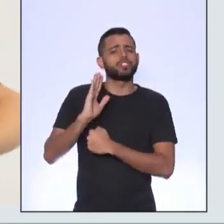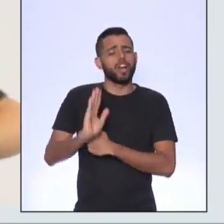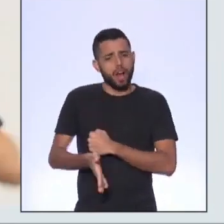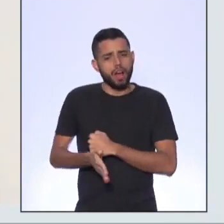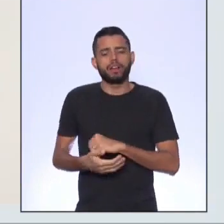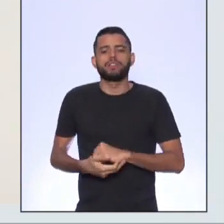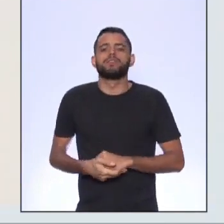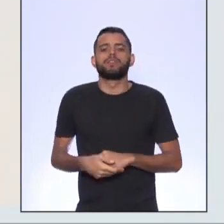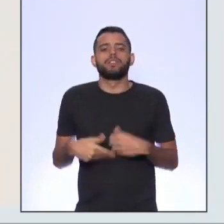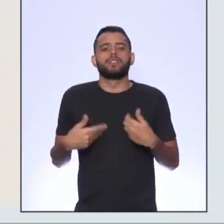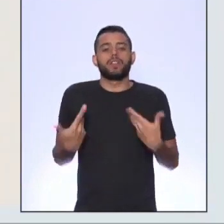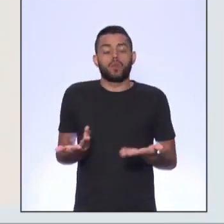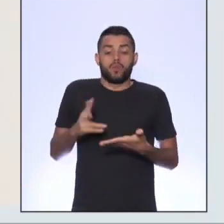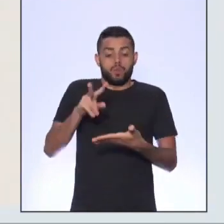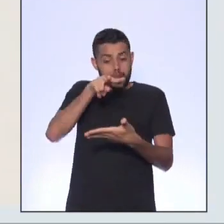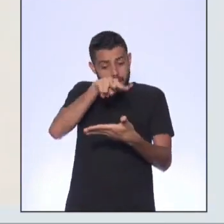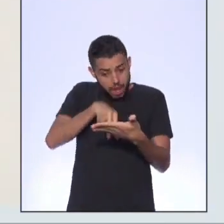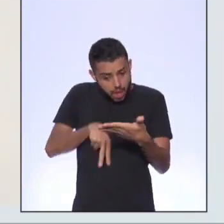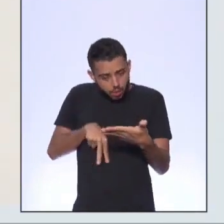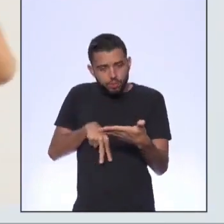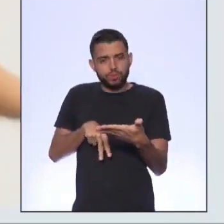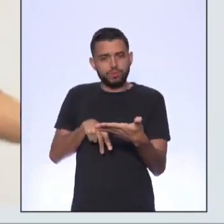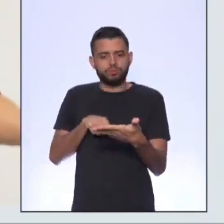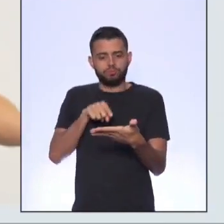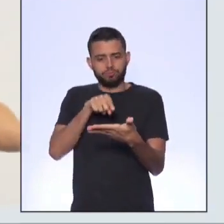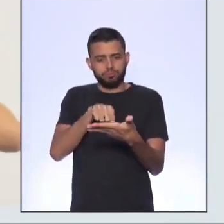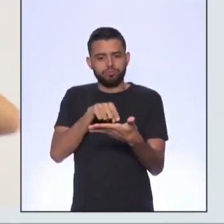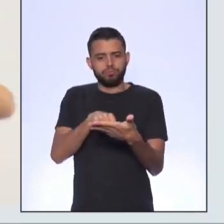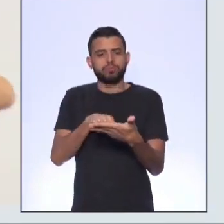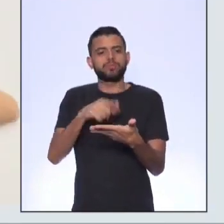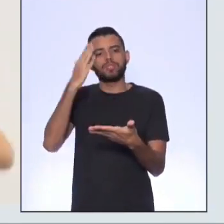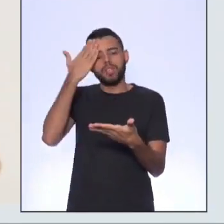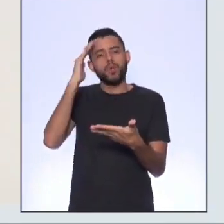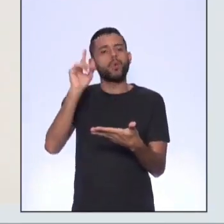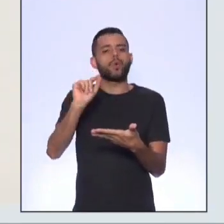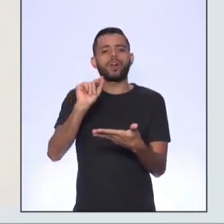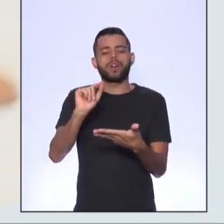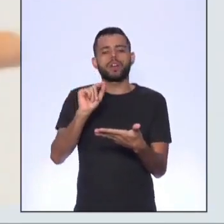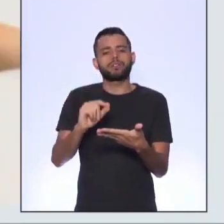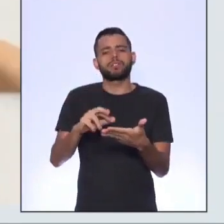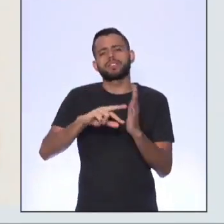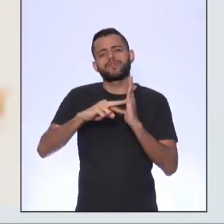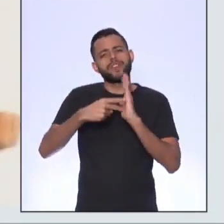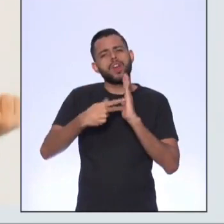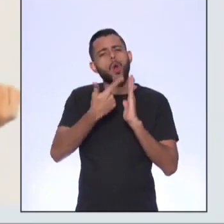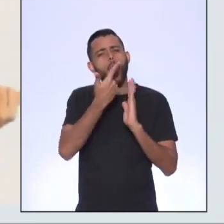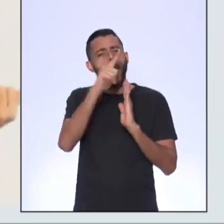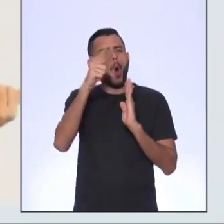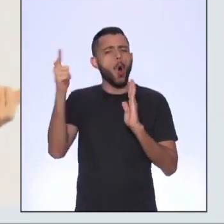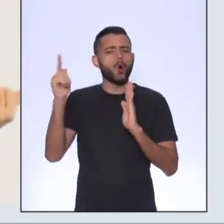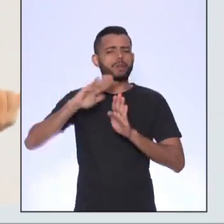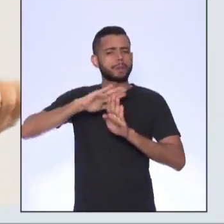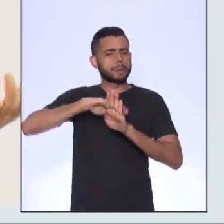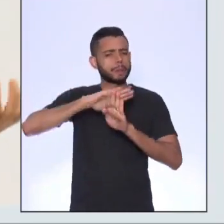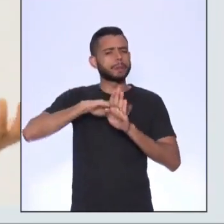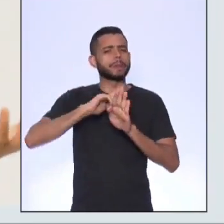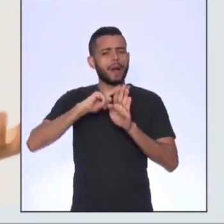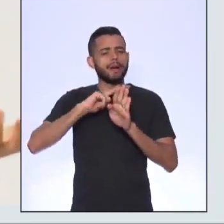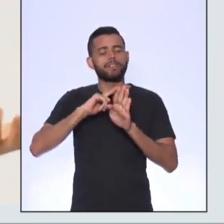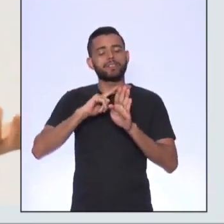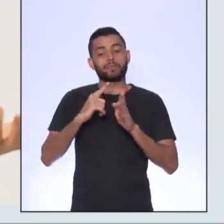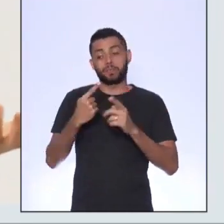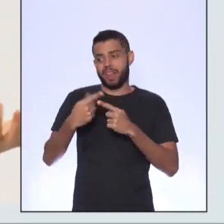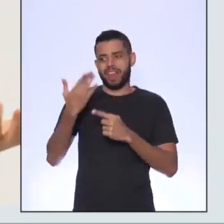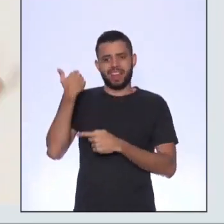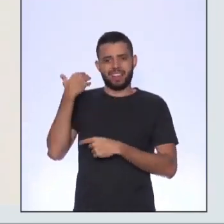ela leu de novo o Dom Casmurro, ela entendeu no Dom Casmurro outros sentidos que estavam lá, mas que ela não entendeu na